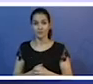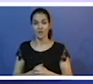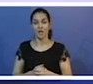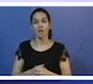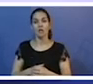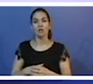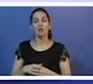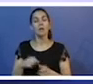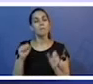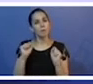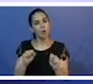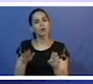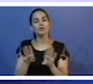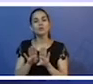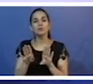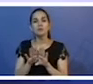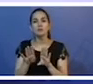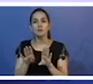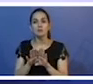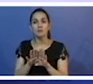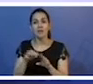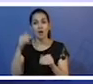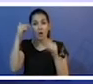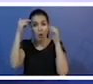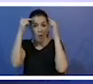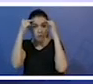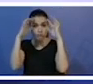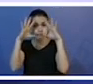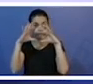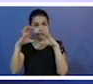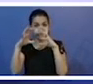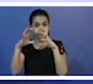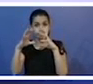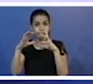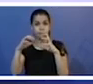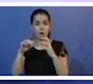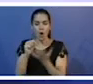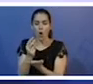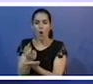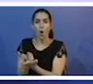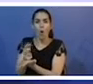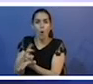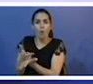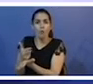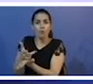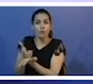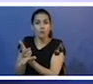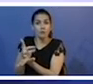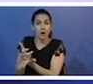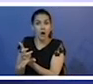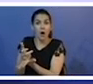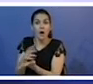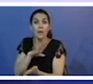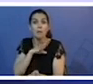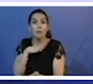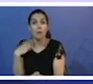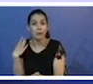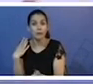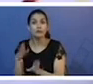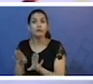mais graves, pode traduzir-se em edema cerebral, convulsões e até mesmo a morte. Então, é grave.